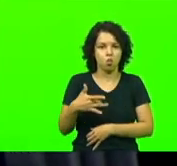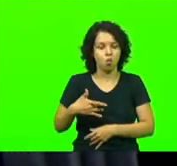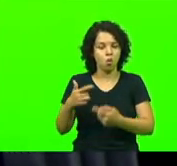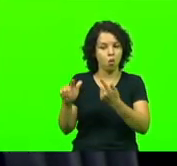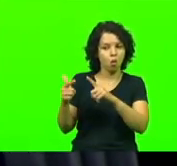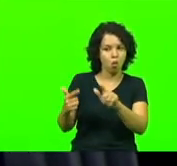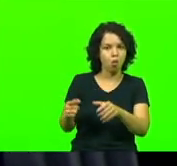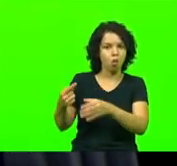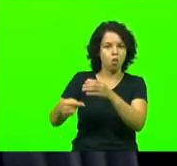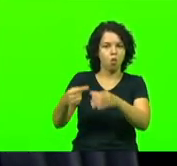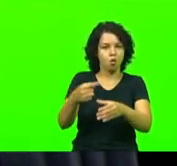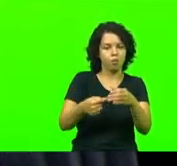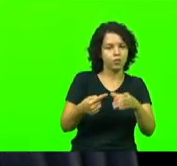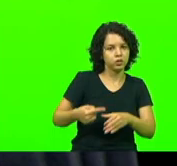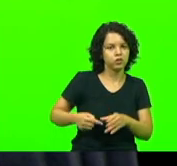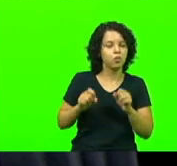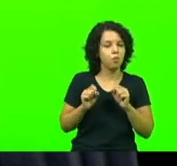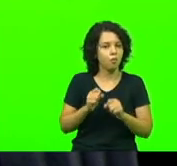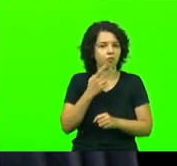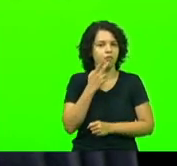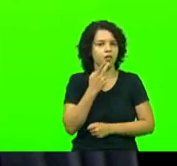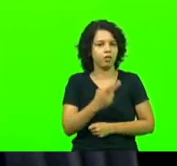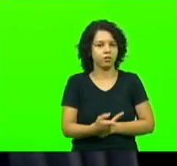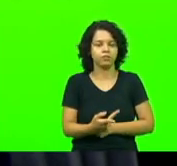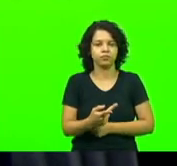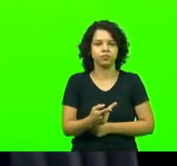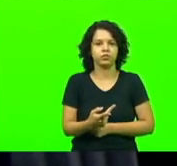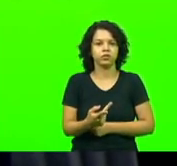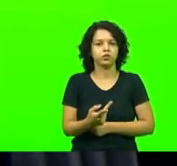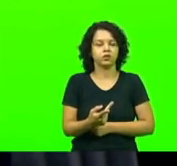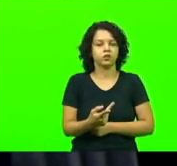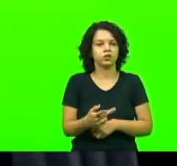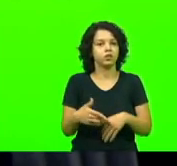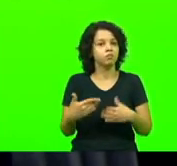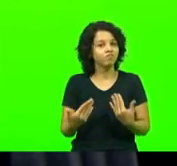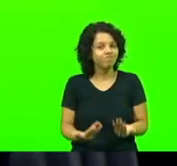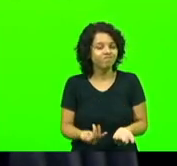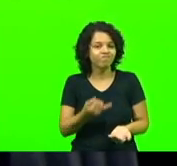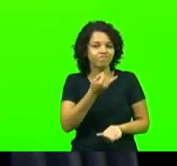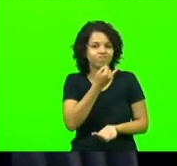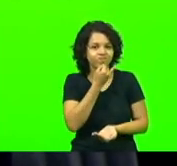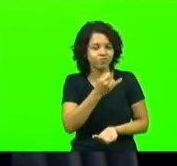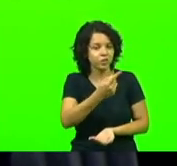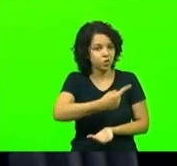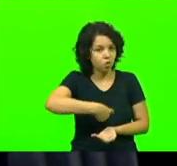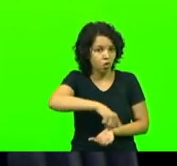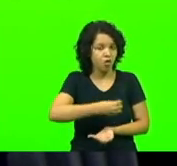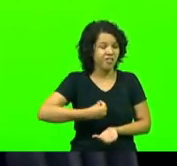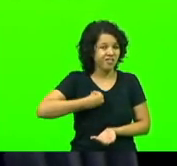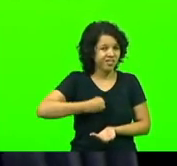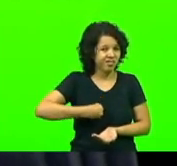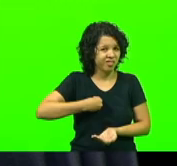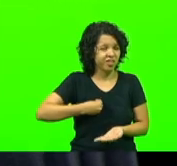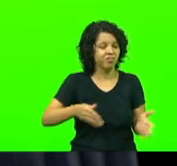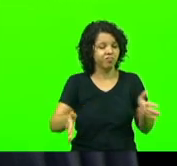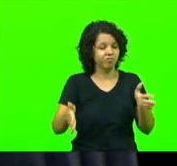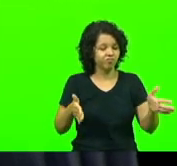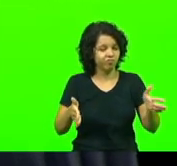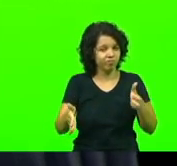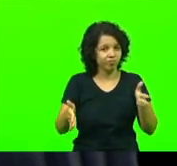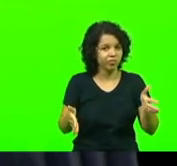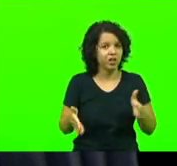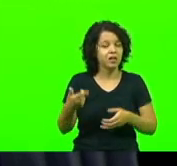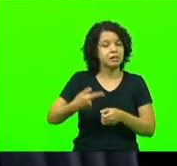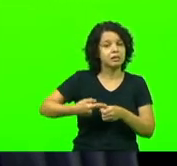do tempo aqui de se falar. Mas enquanto, infelizmente, nós estamos vivendo isso, a cidade de